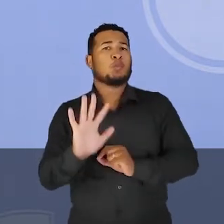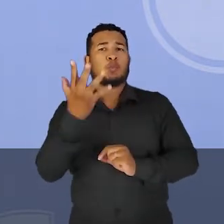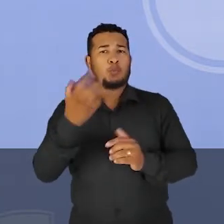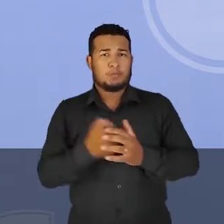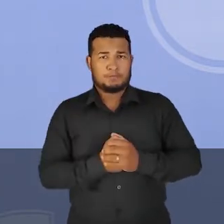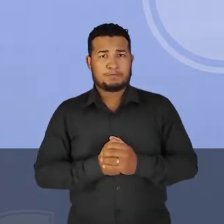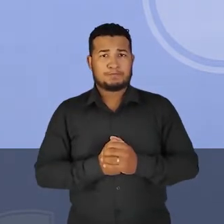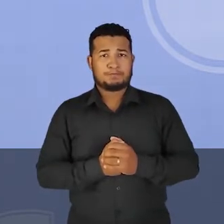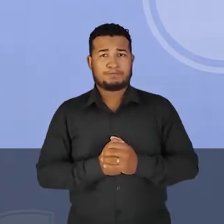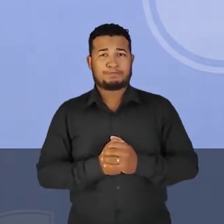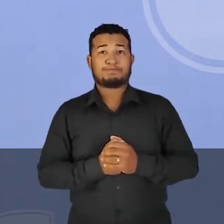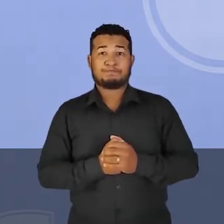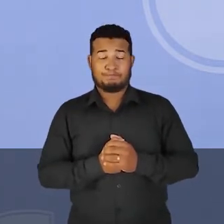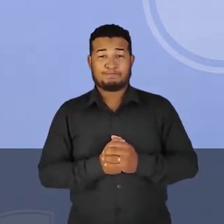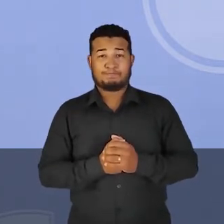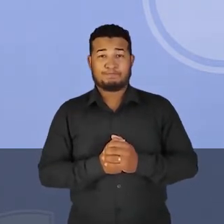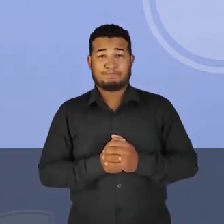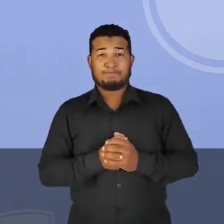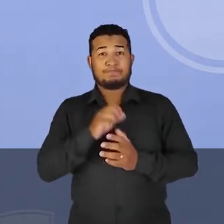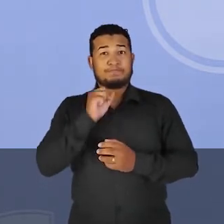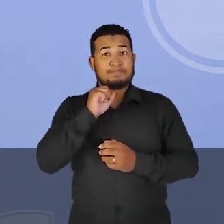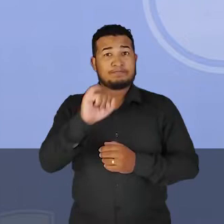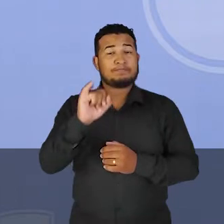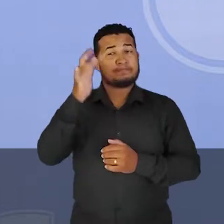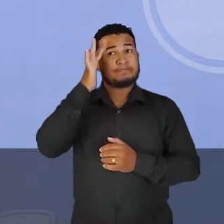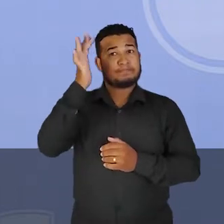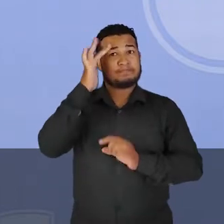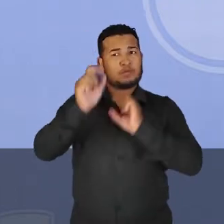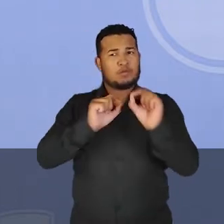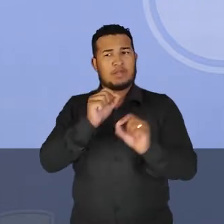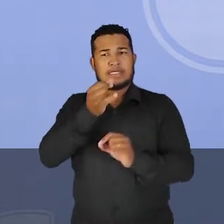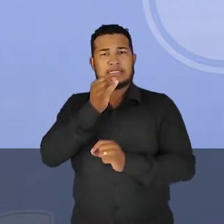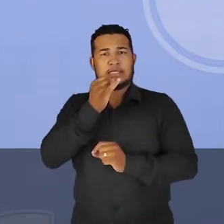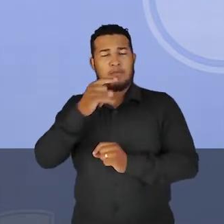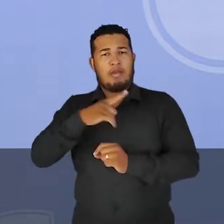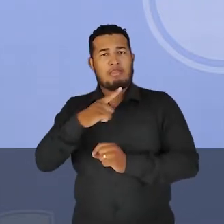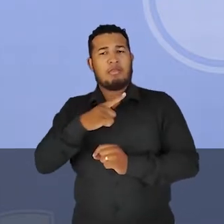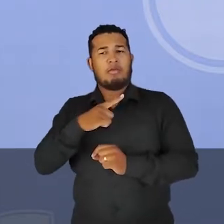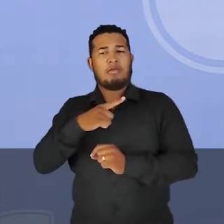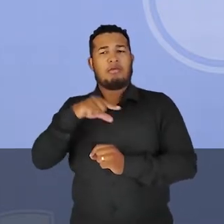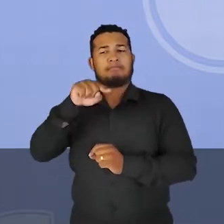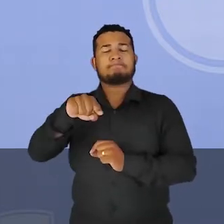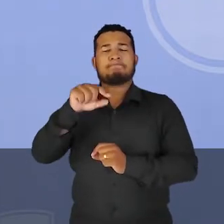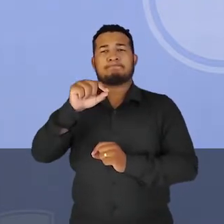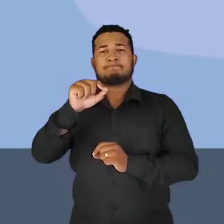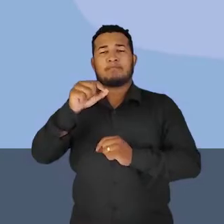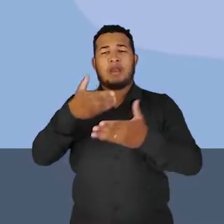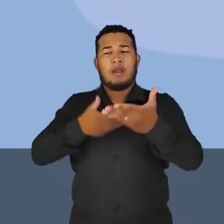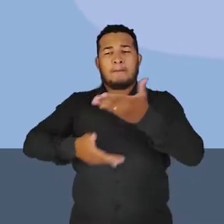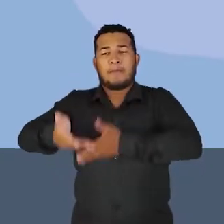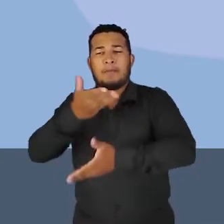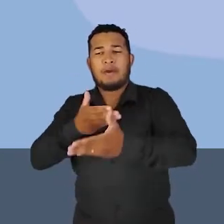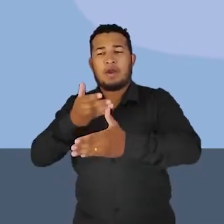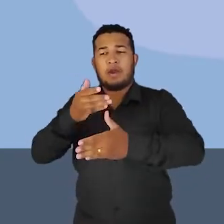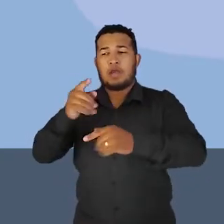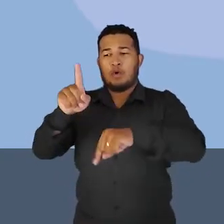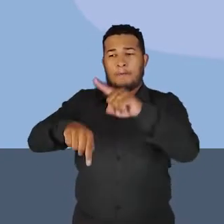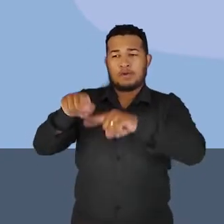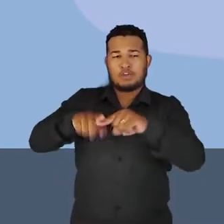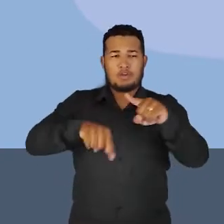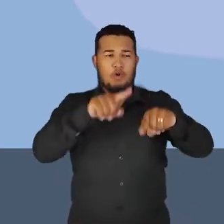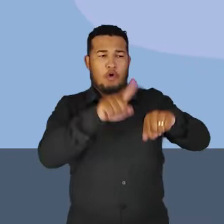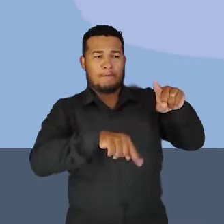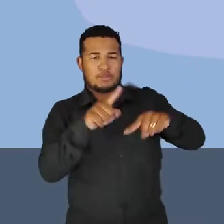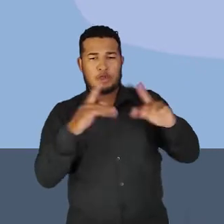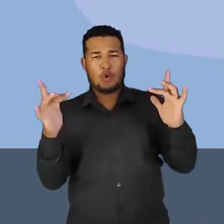o objeto? O que aconteceria se nós tivéssemos uma interação entre os corpos?